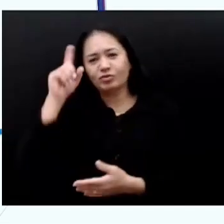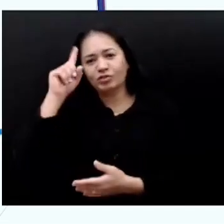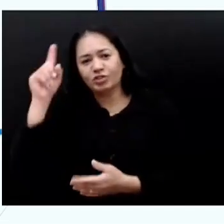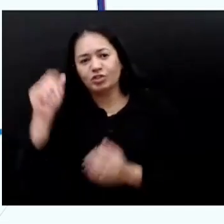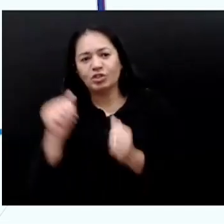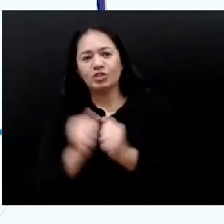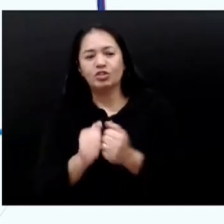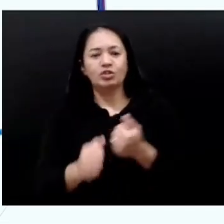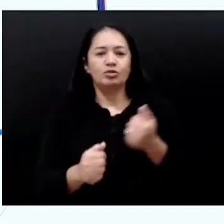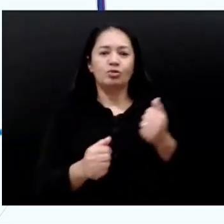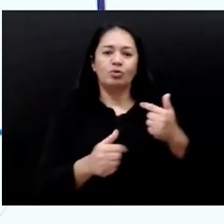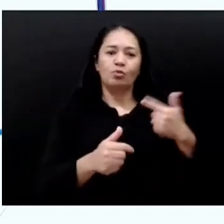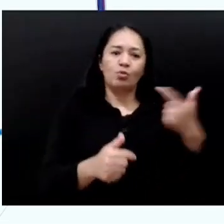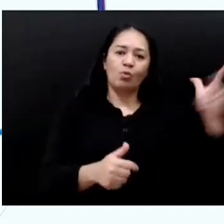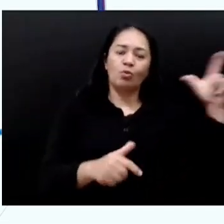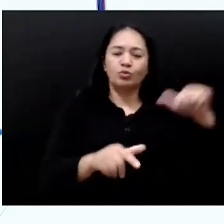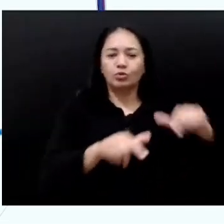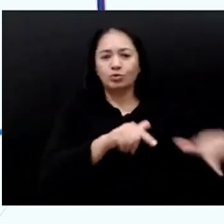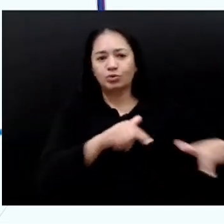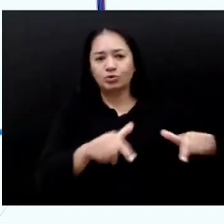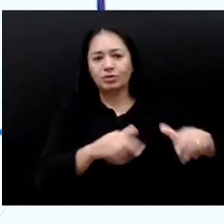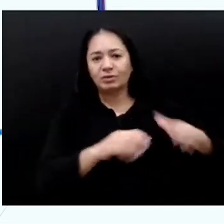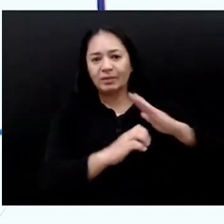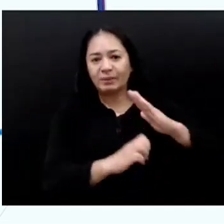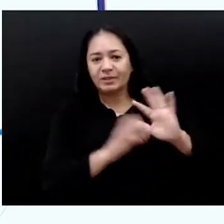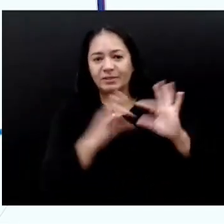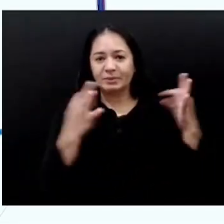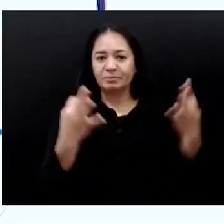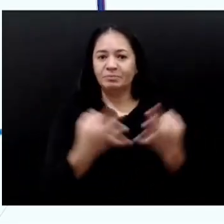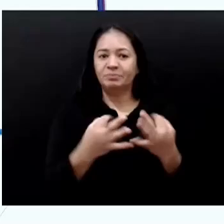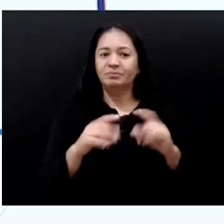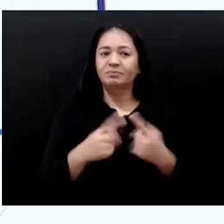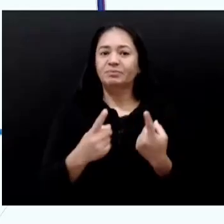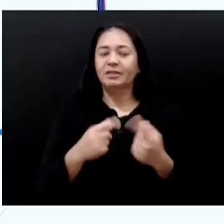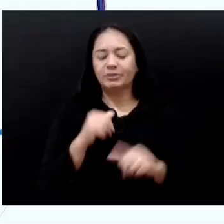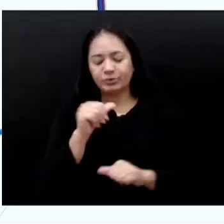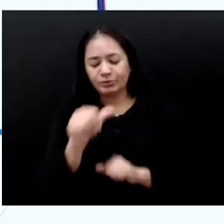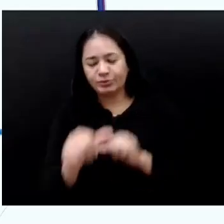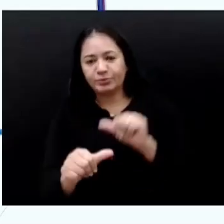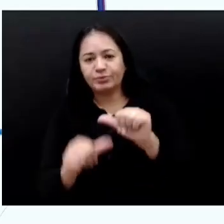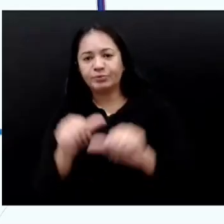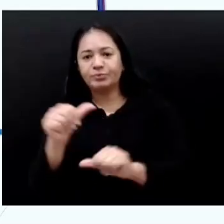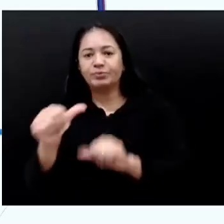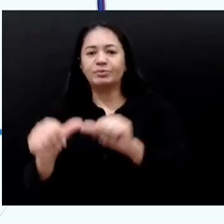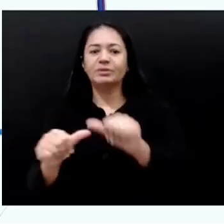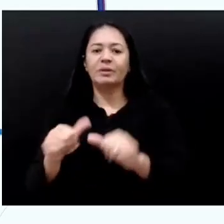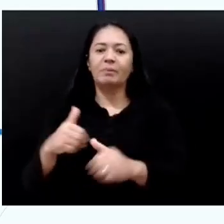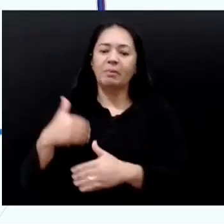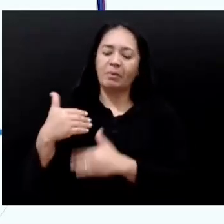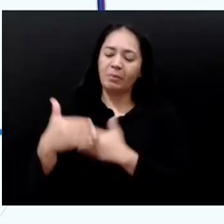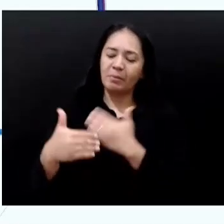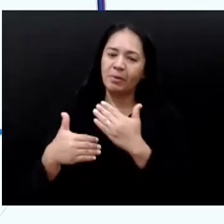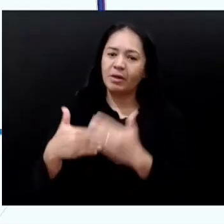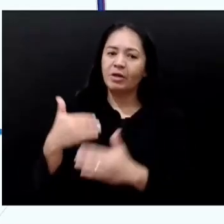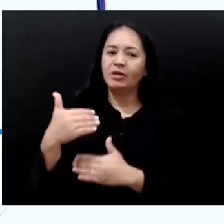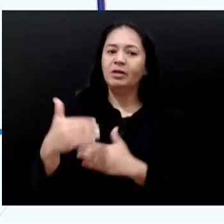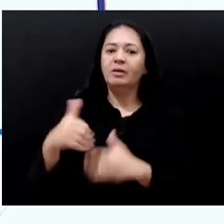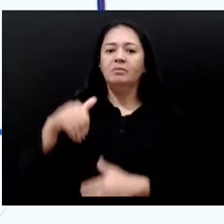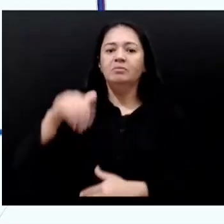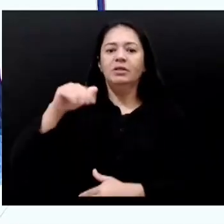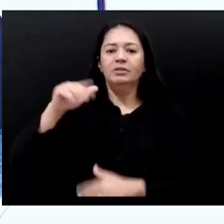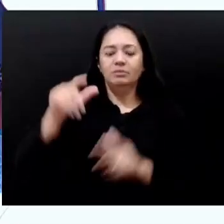empresa da família, mas que acabou se transformando cada dia num negócio cada vez maior.